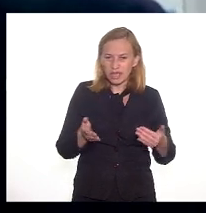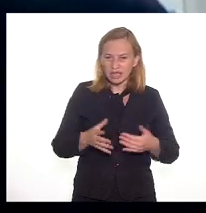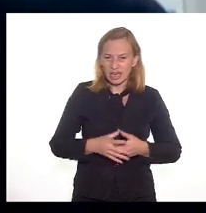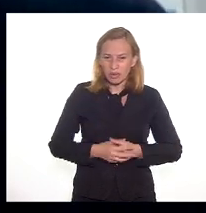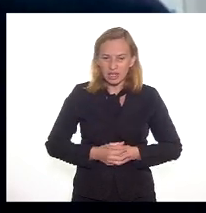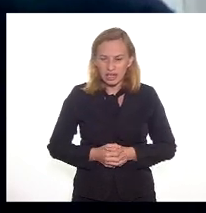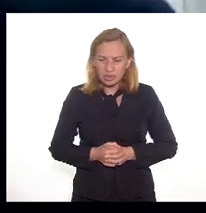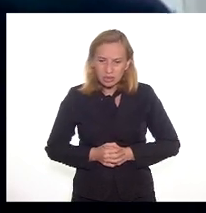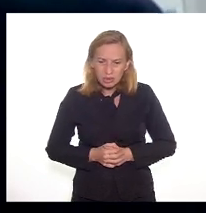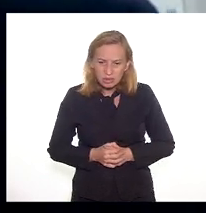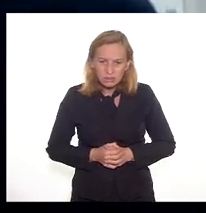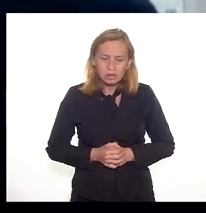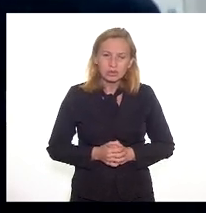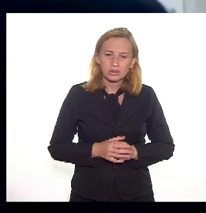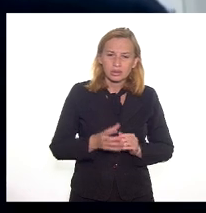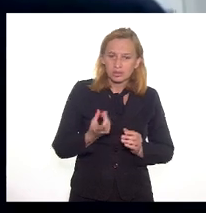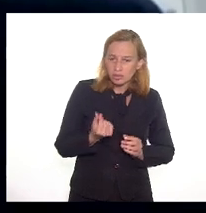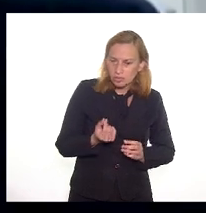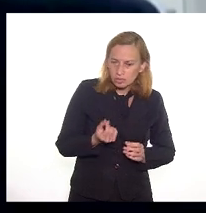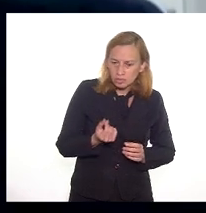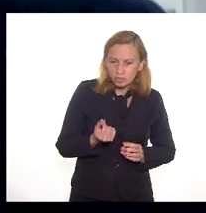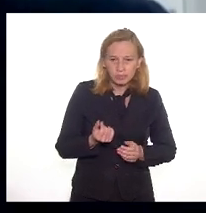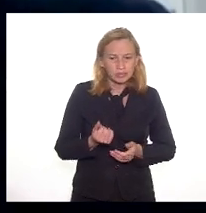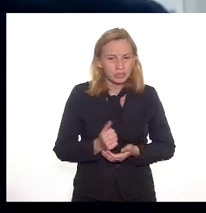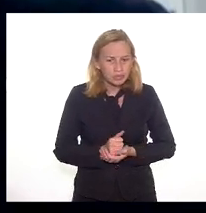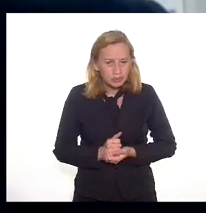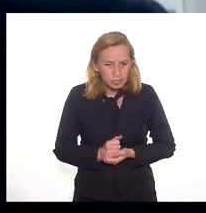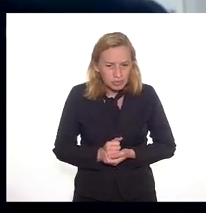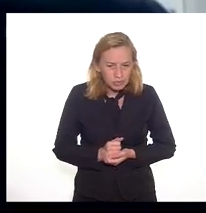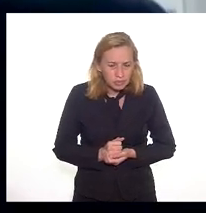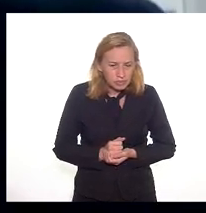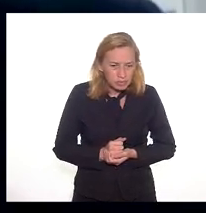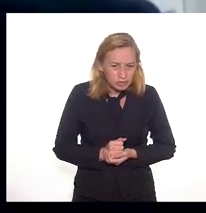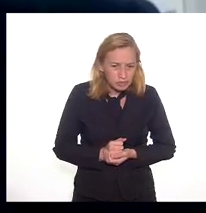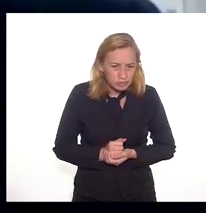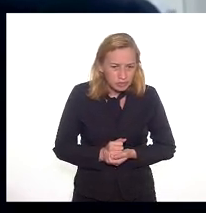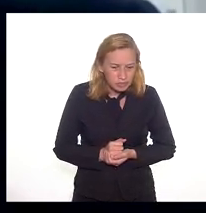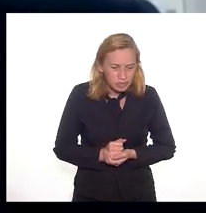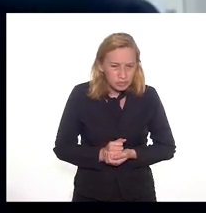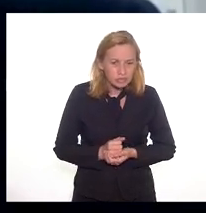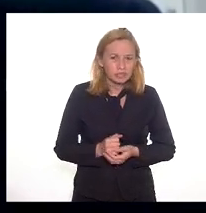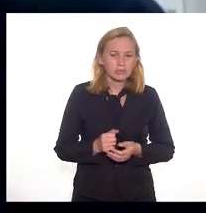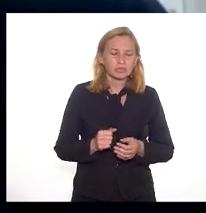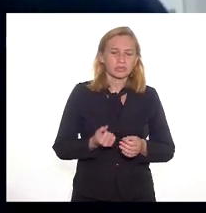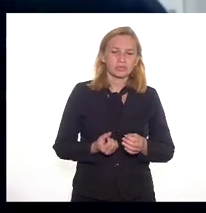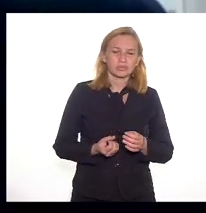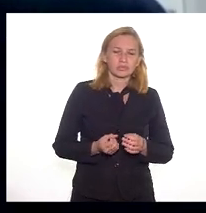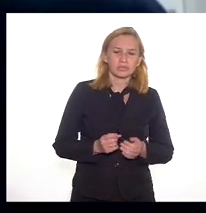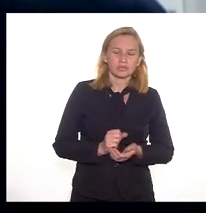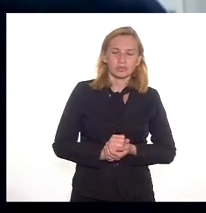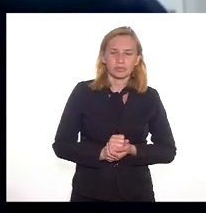Brasil, seja por preço, por falta de tecnologia ou meramente por inexistência de fabricação nacional.